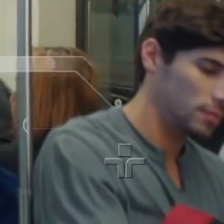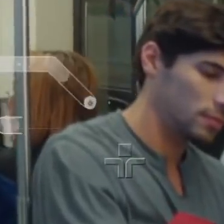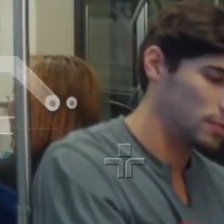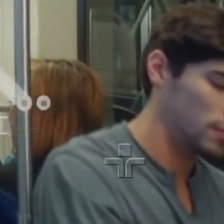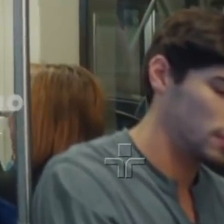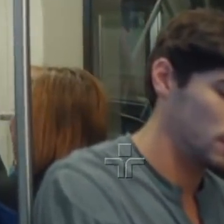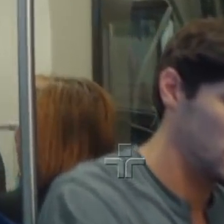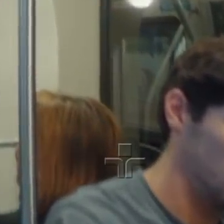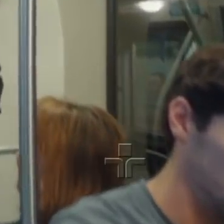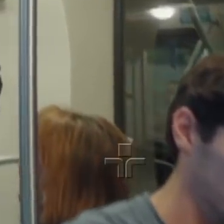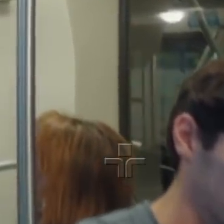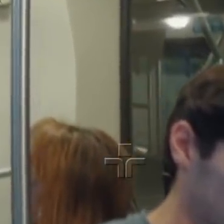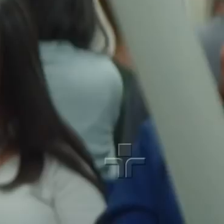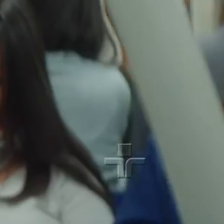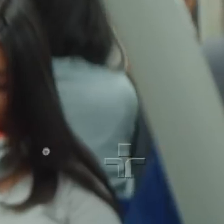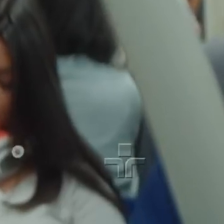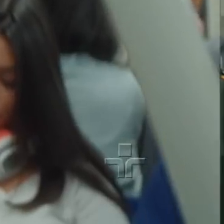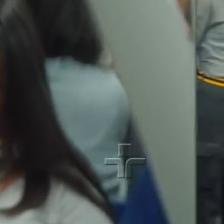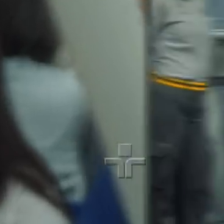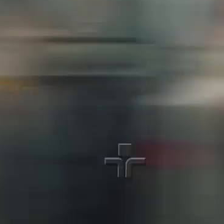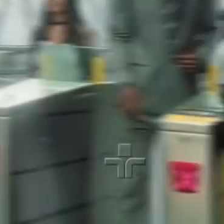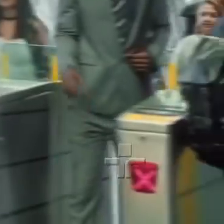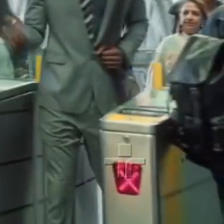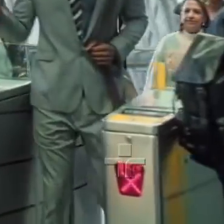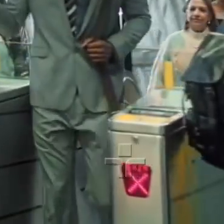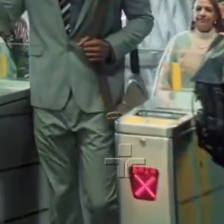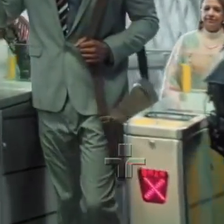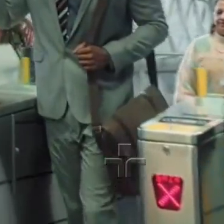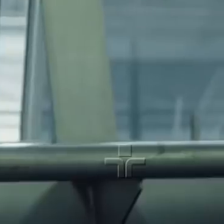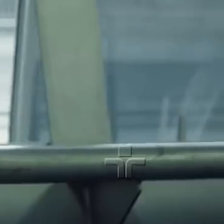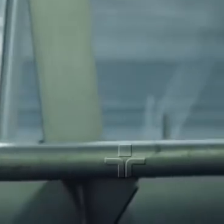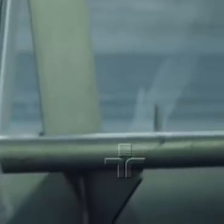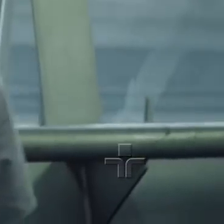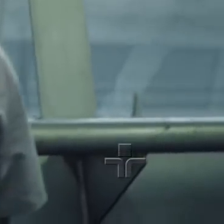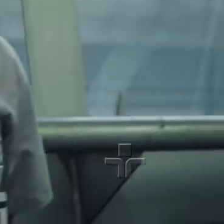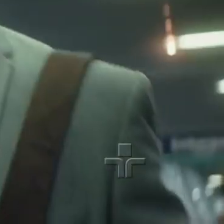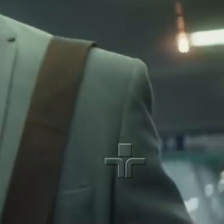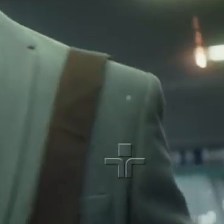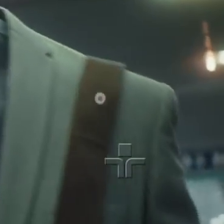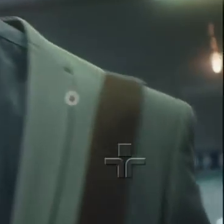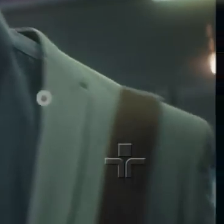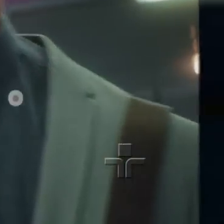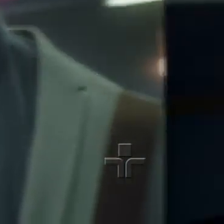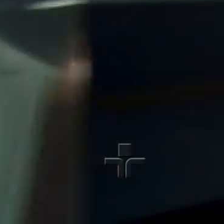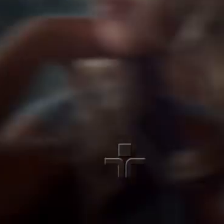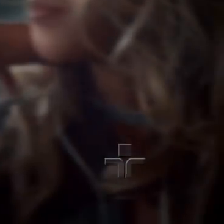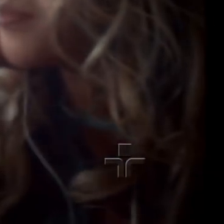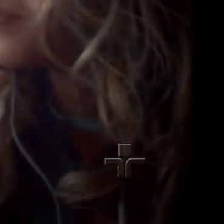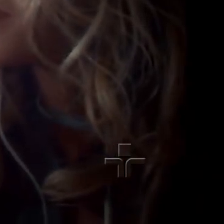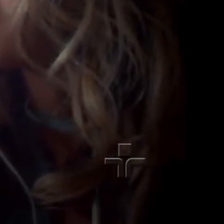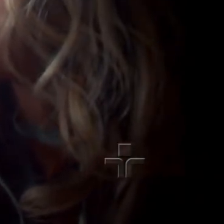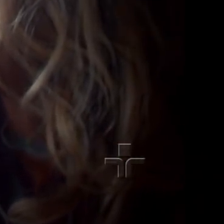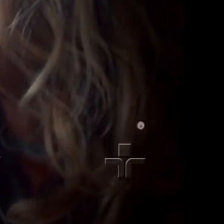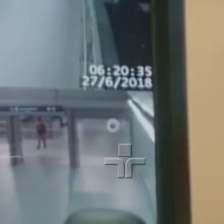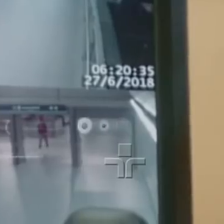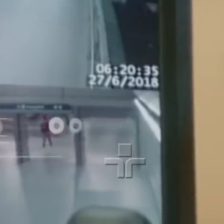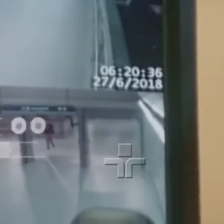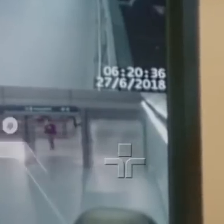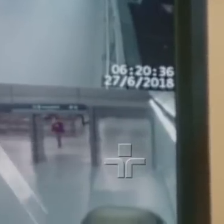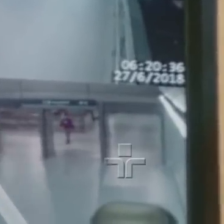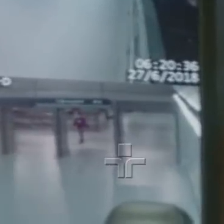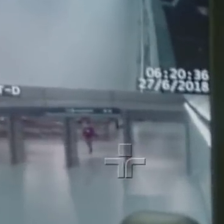A vida passa pelo metrô, todos os dias. Para ir ao trabalho em menos tempo, voltar da